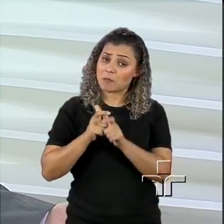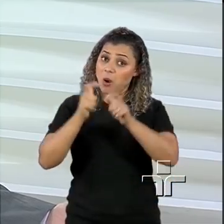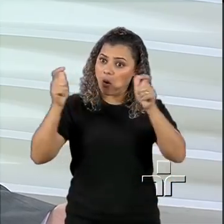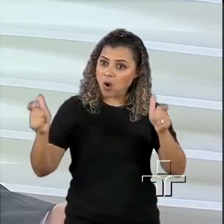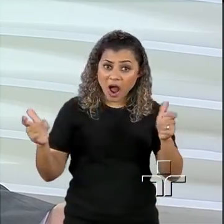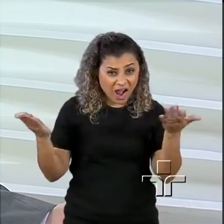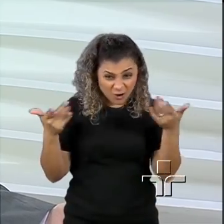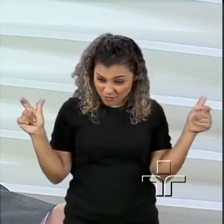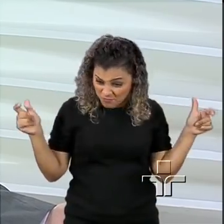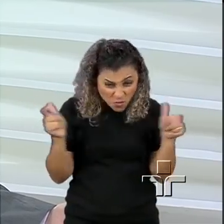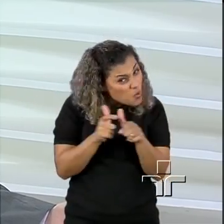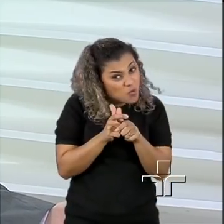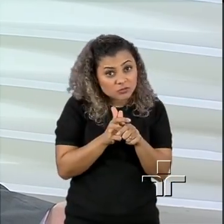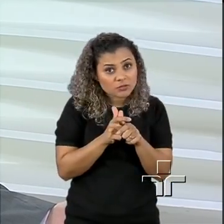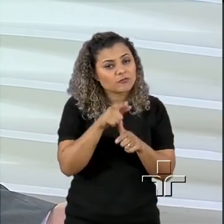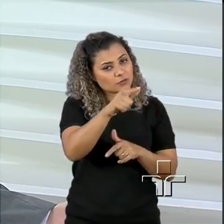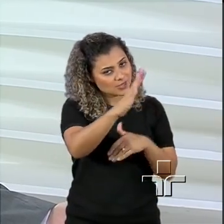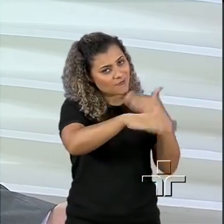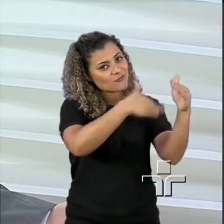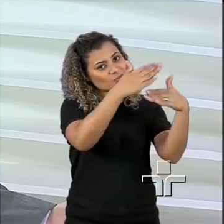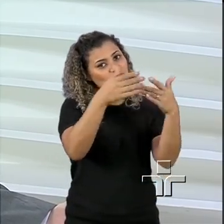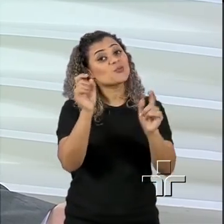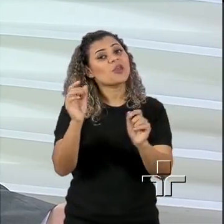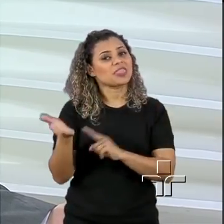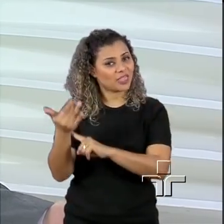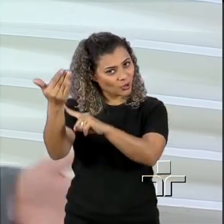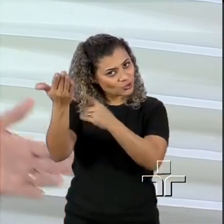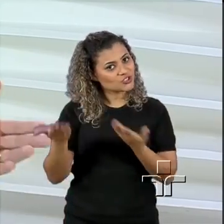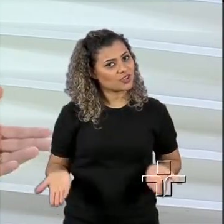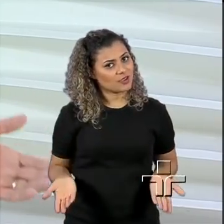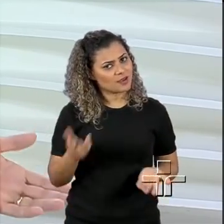evolução tecnológica. Sim. É evidente